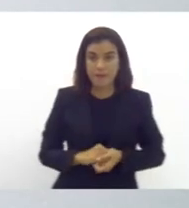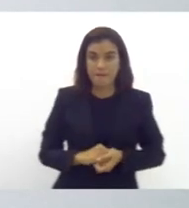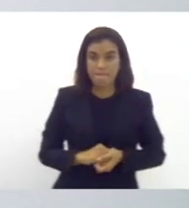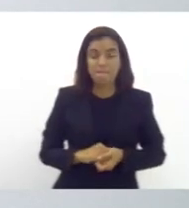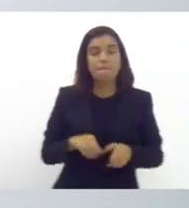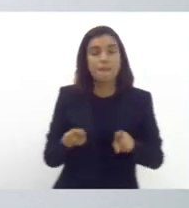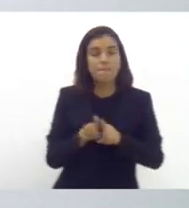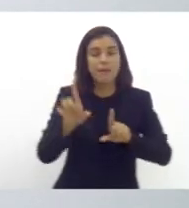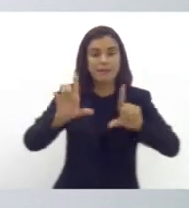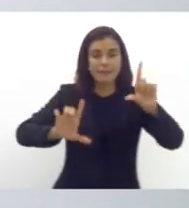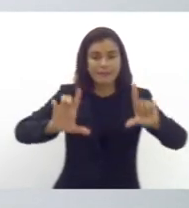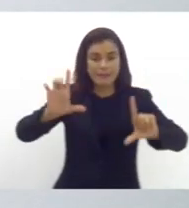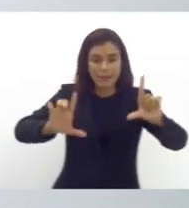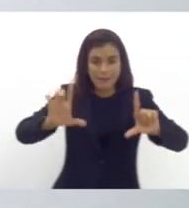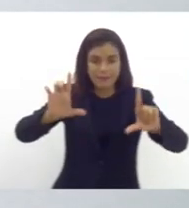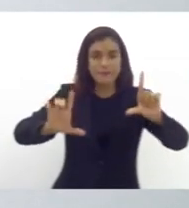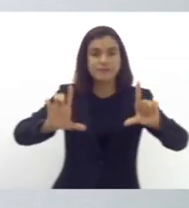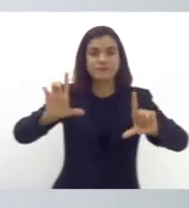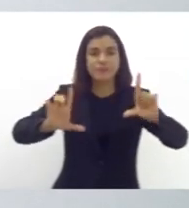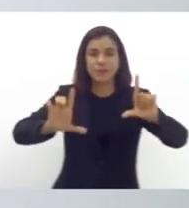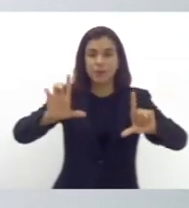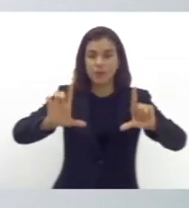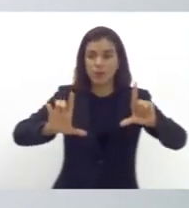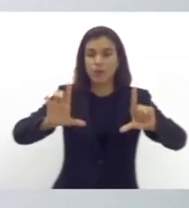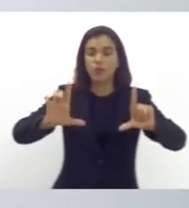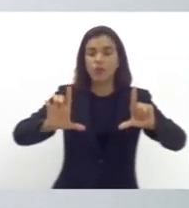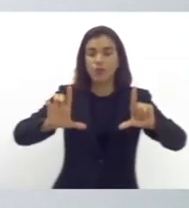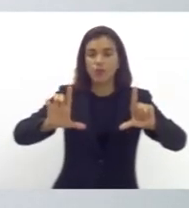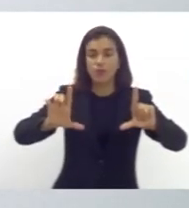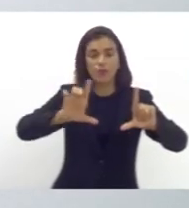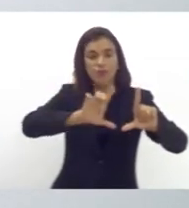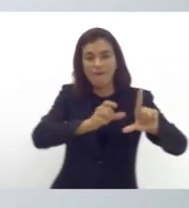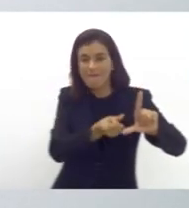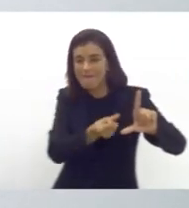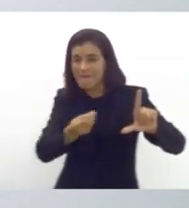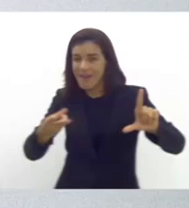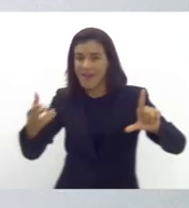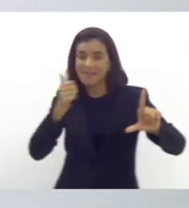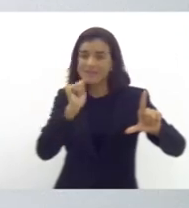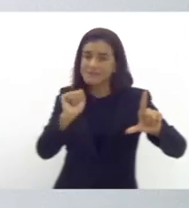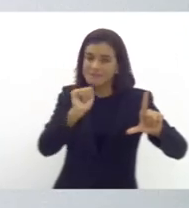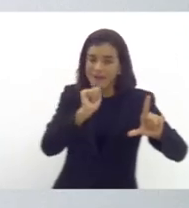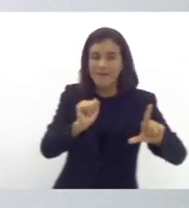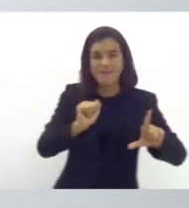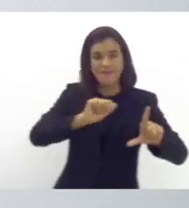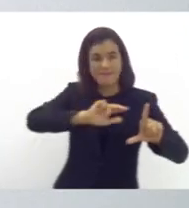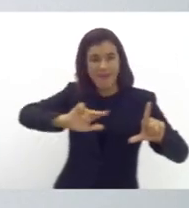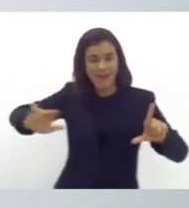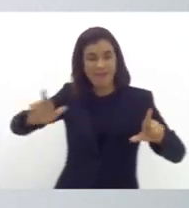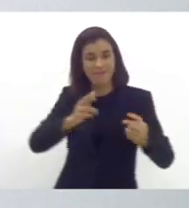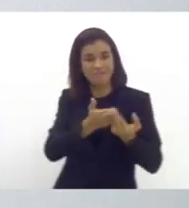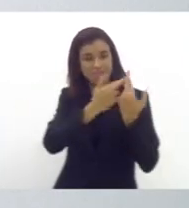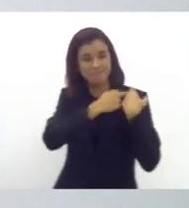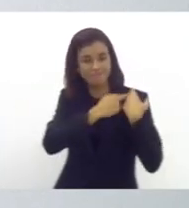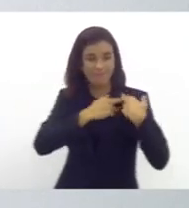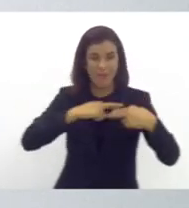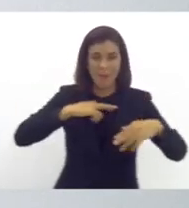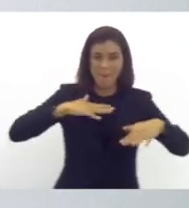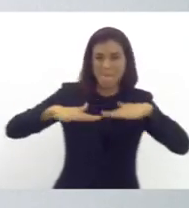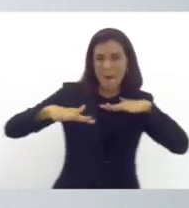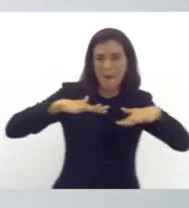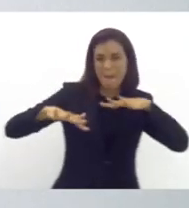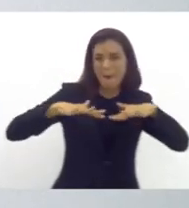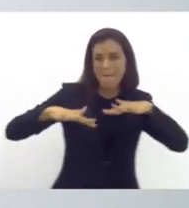redes televisivas como apontado aqui também várias mães e responsáveis fazendo manifestações reivindicando o